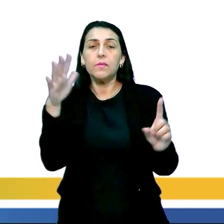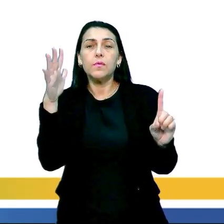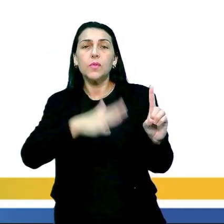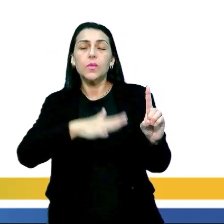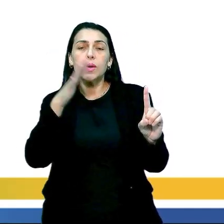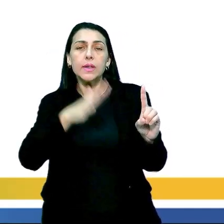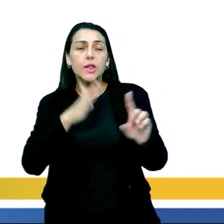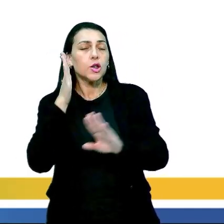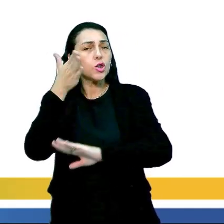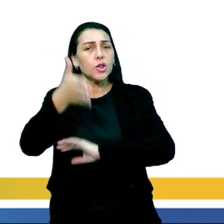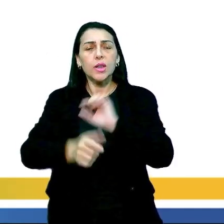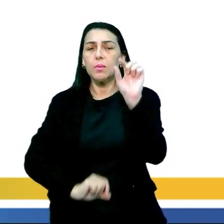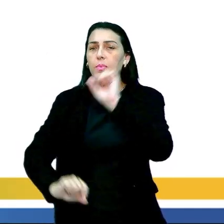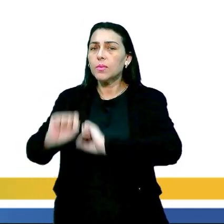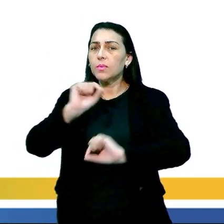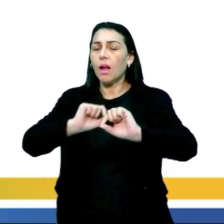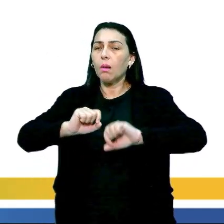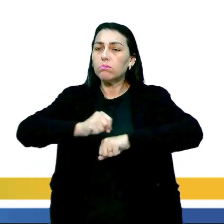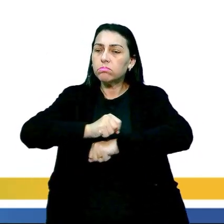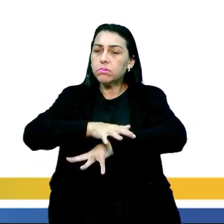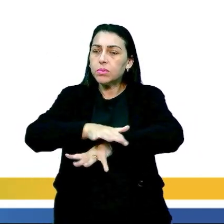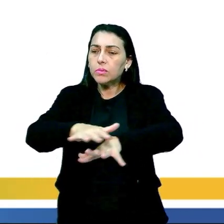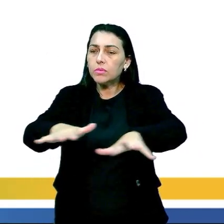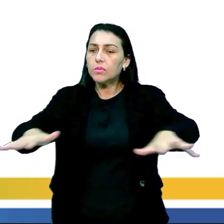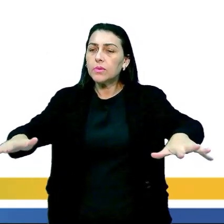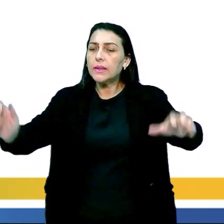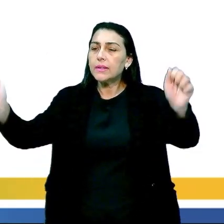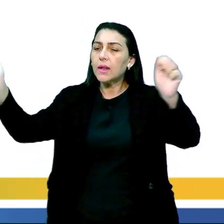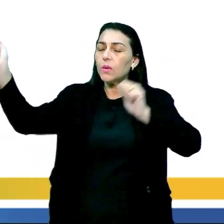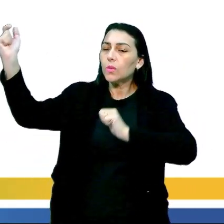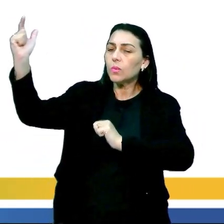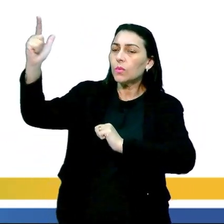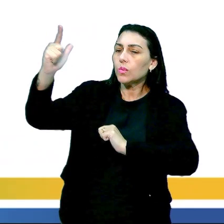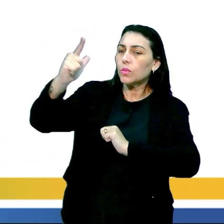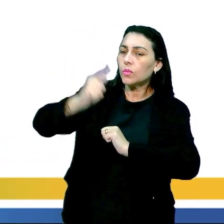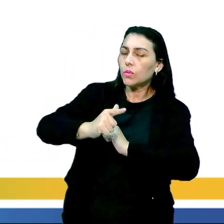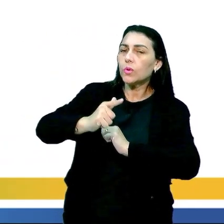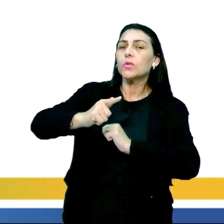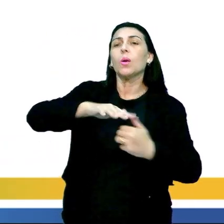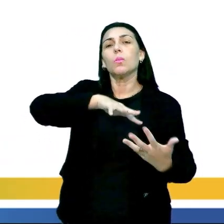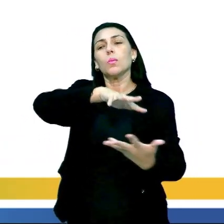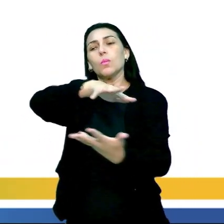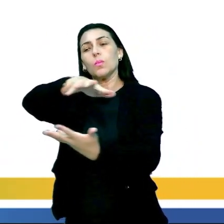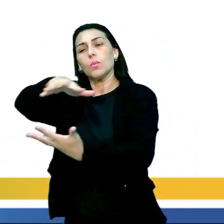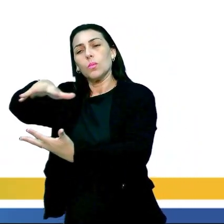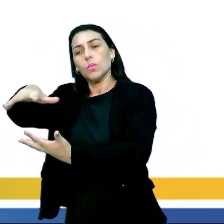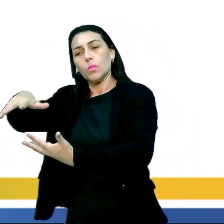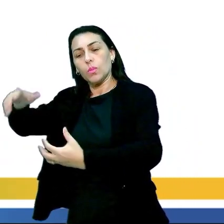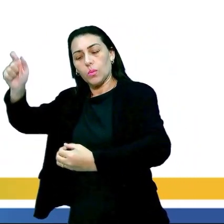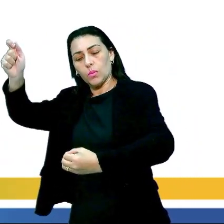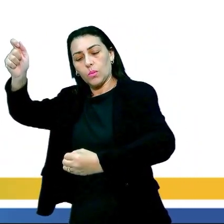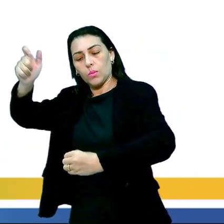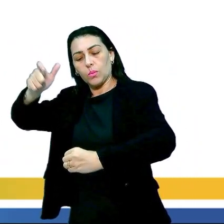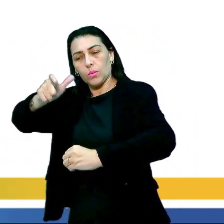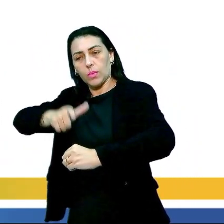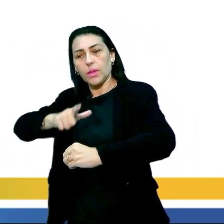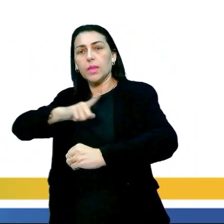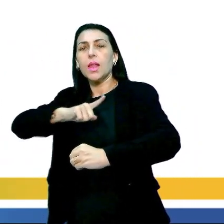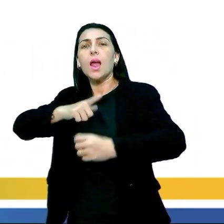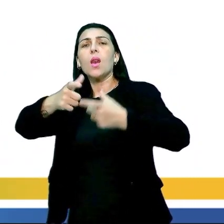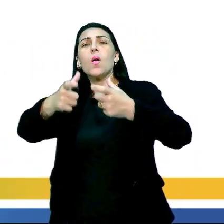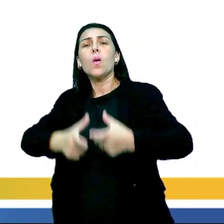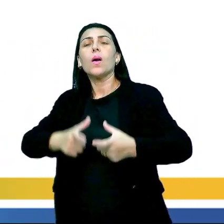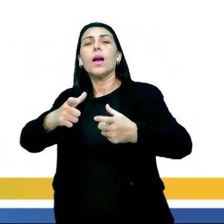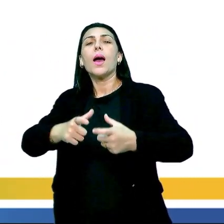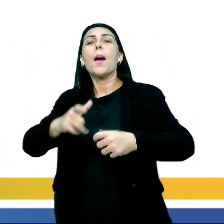influenciar aí diretamente a distribuição dessa luz solar sobre o planeta. Por isso que a gente tem locais, por exemplo, que